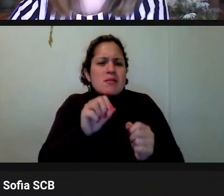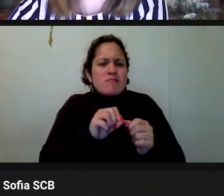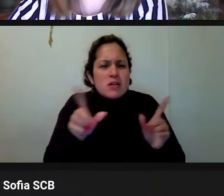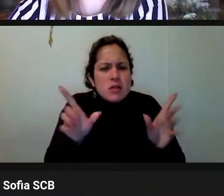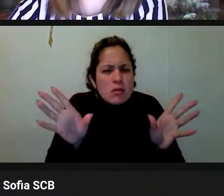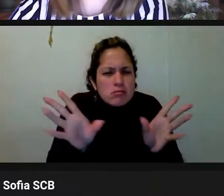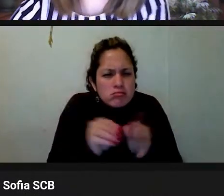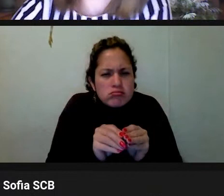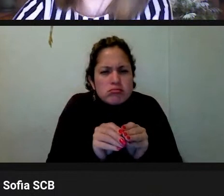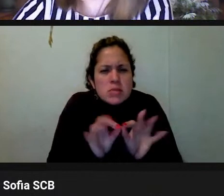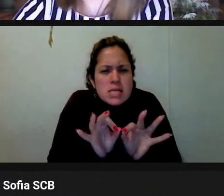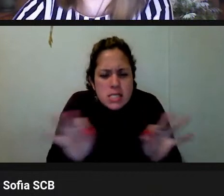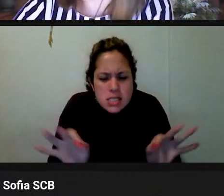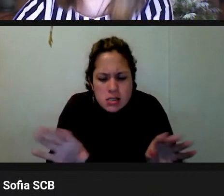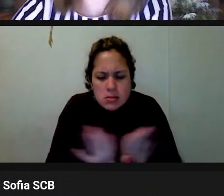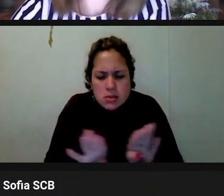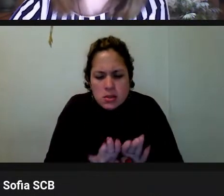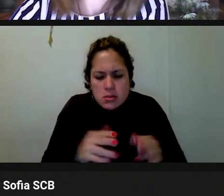paradigmas flexionais.